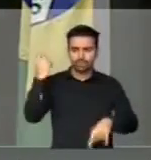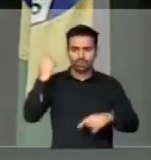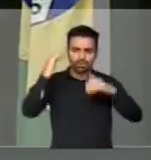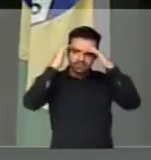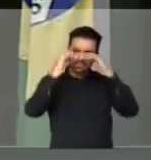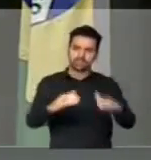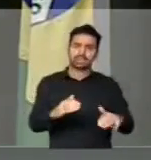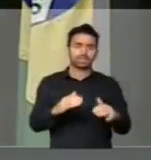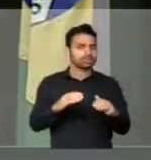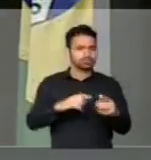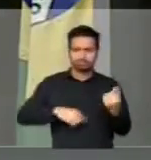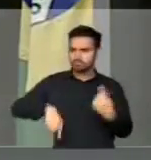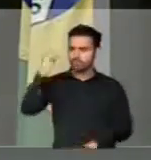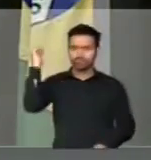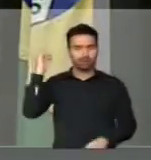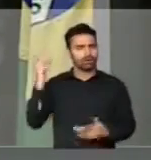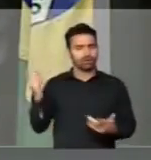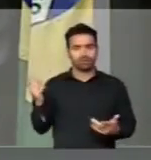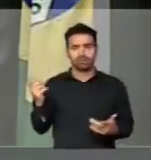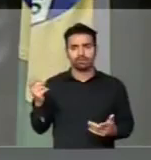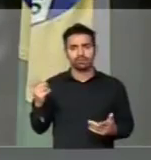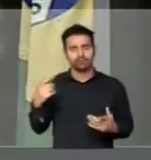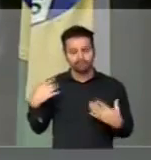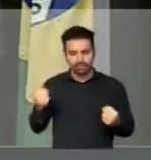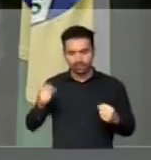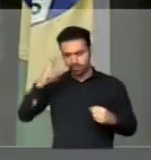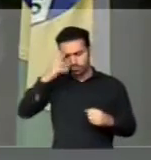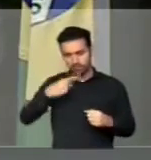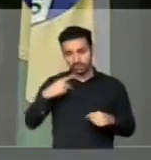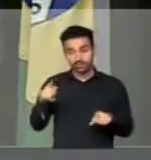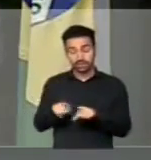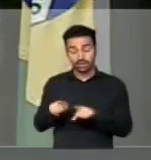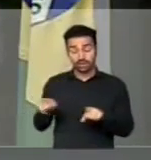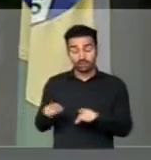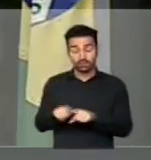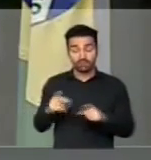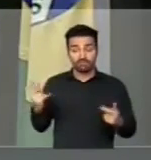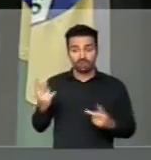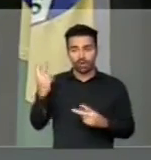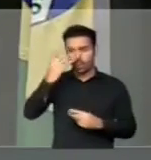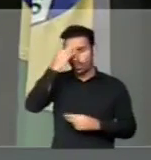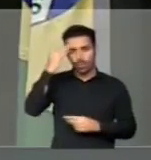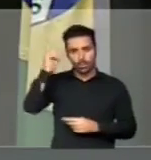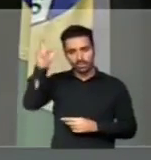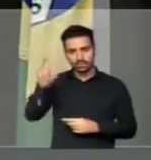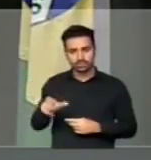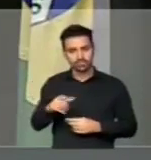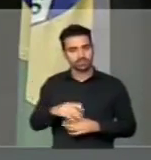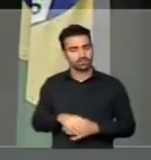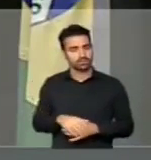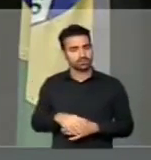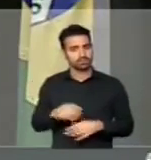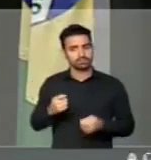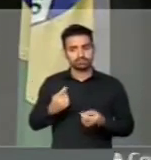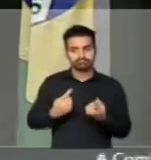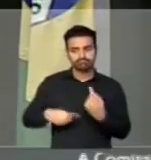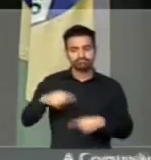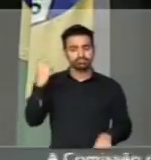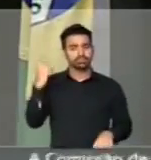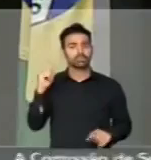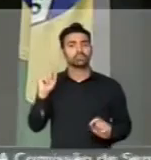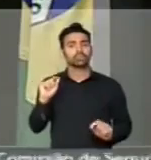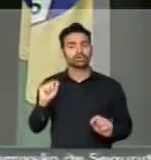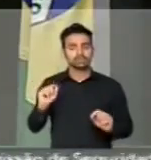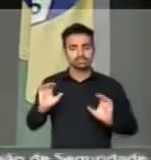mais autonomia e de valorização do indivíduo. De um choque em síntese,